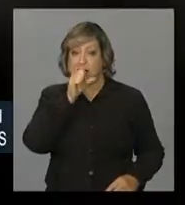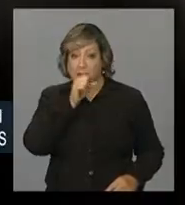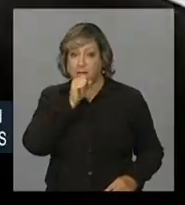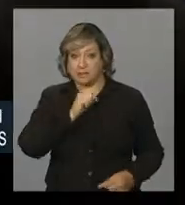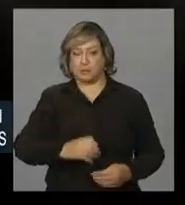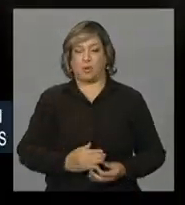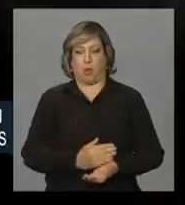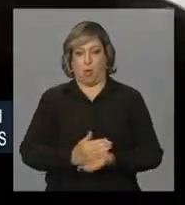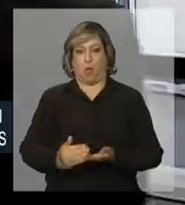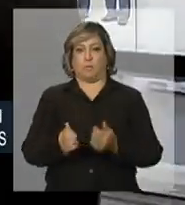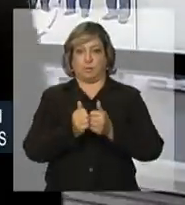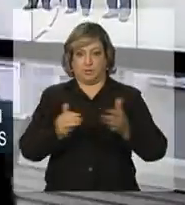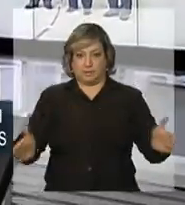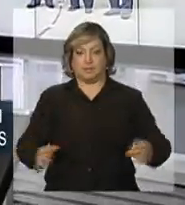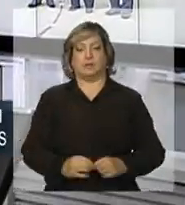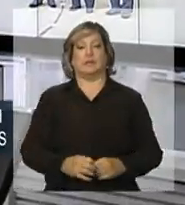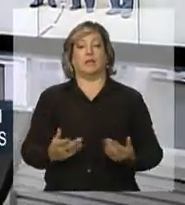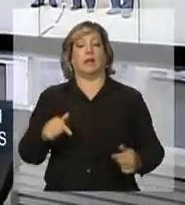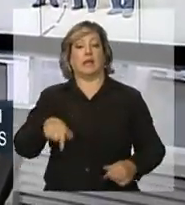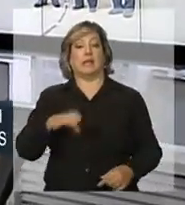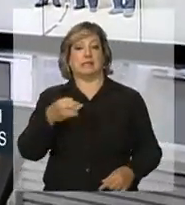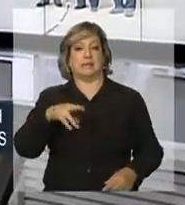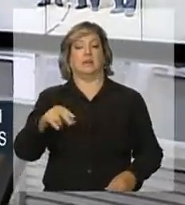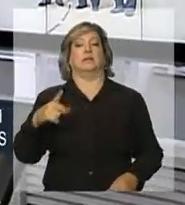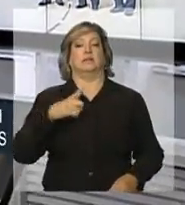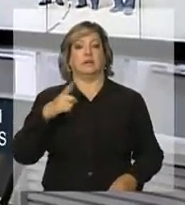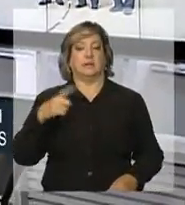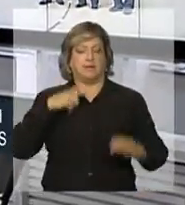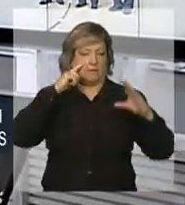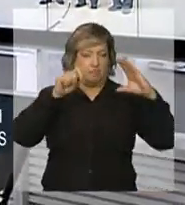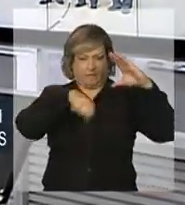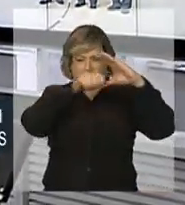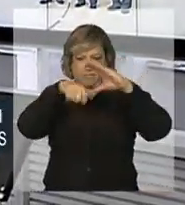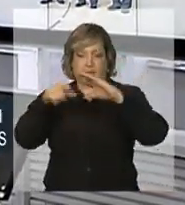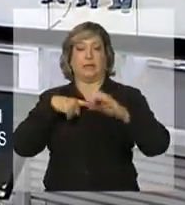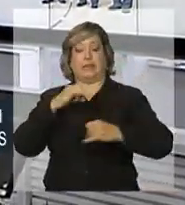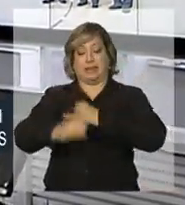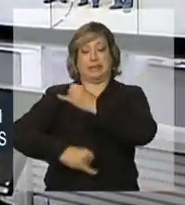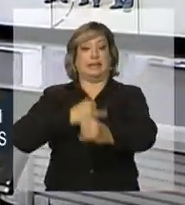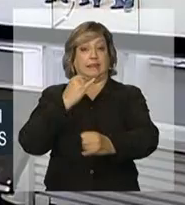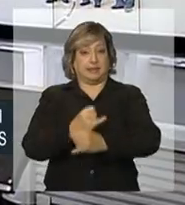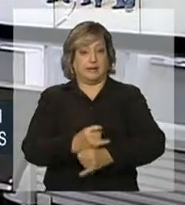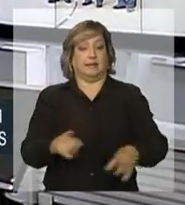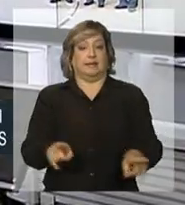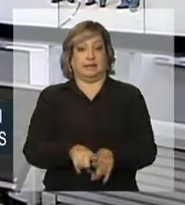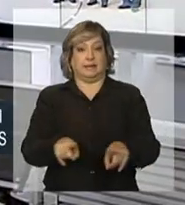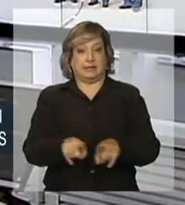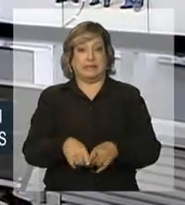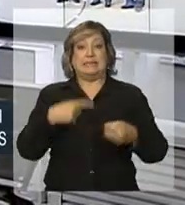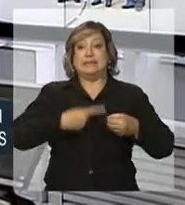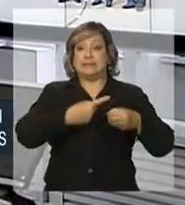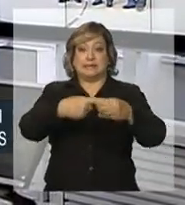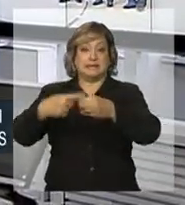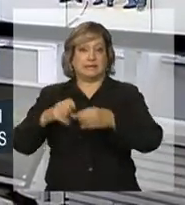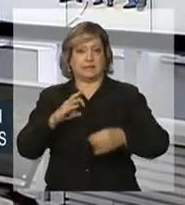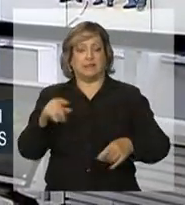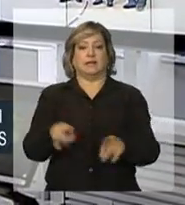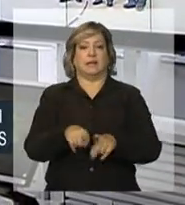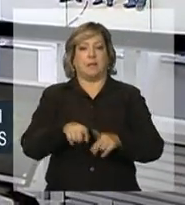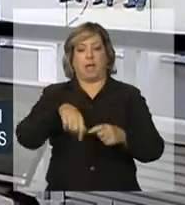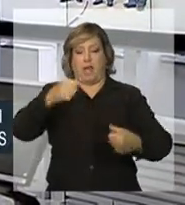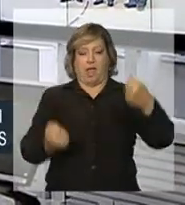sábado. Os centros são equipados com câmeras online e nas cidades sede, também nas